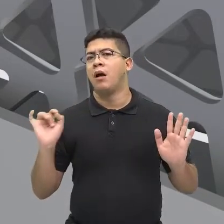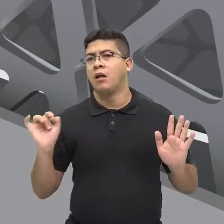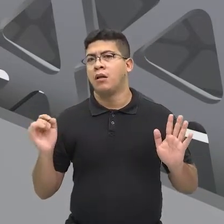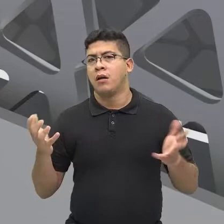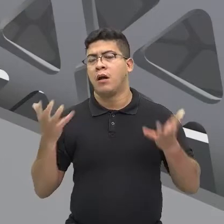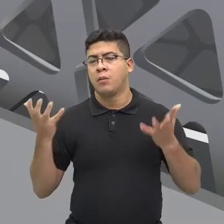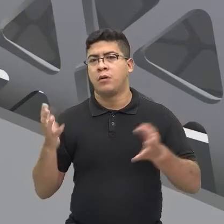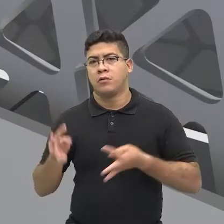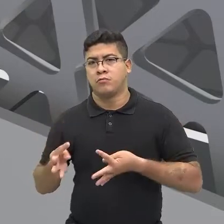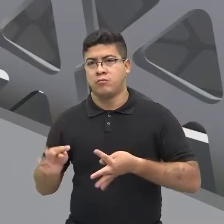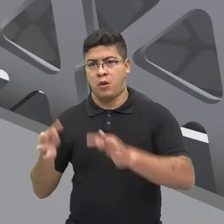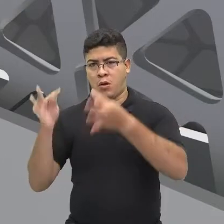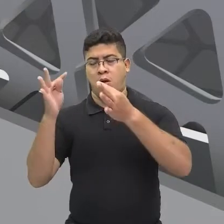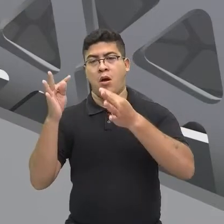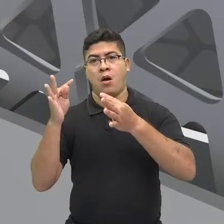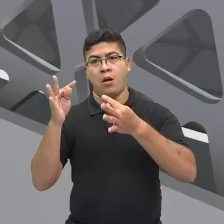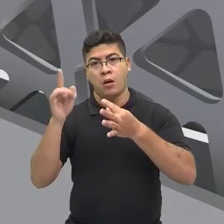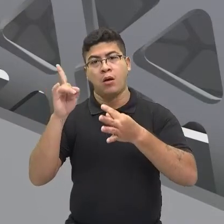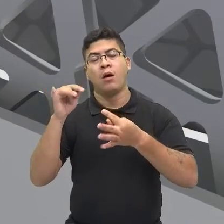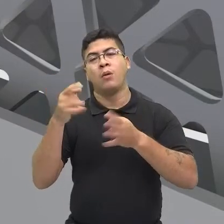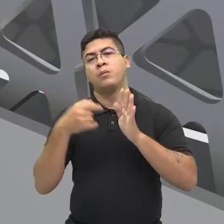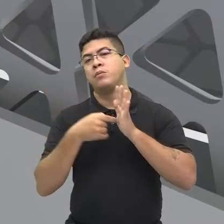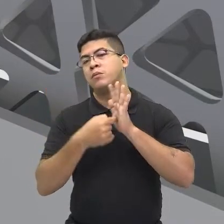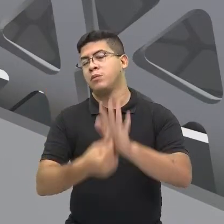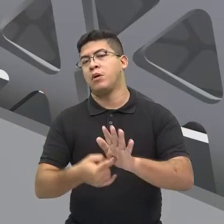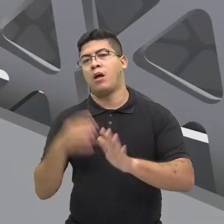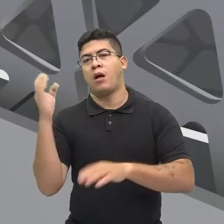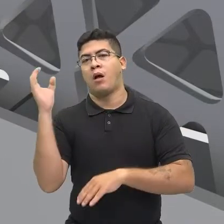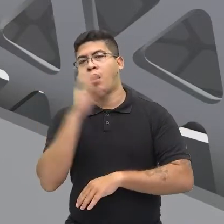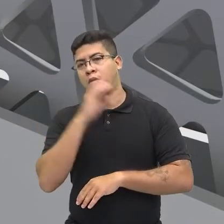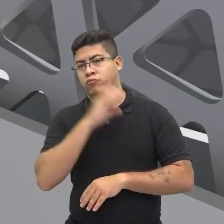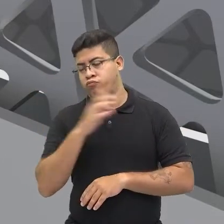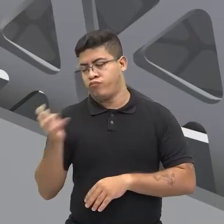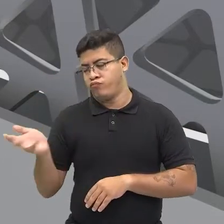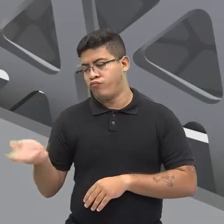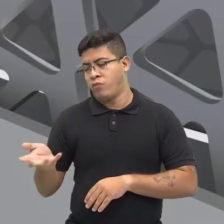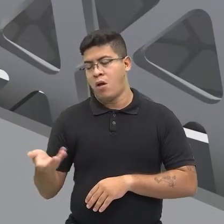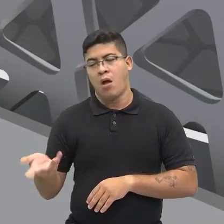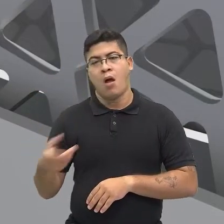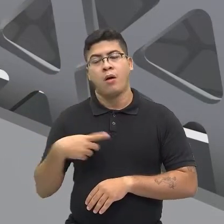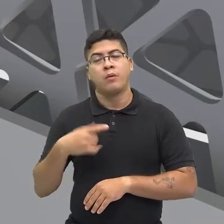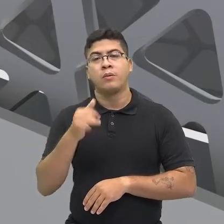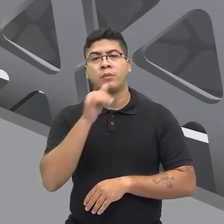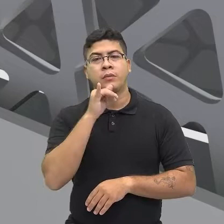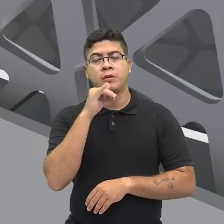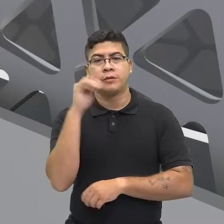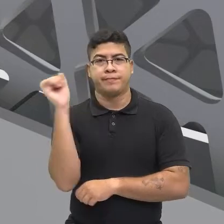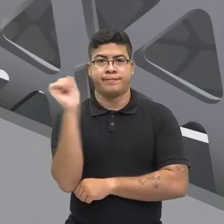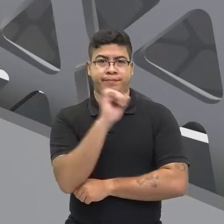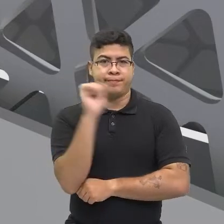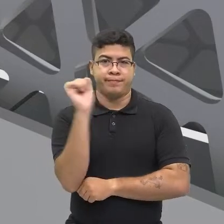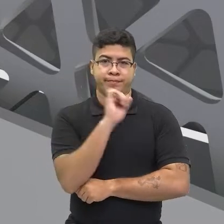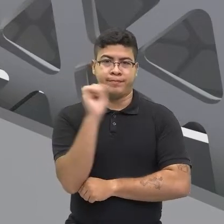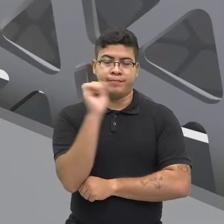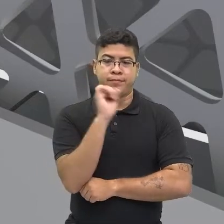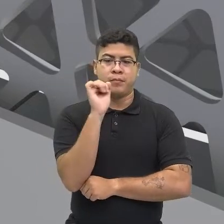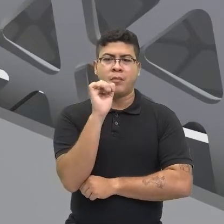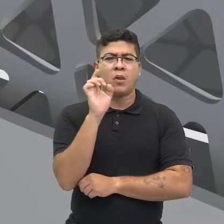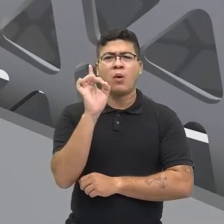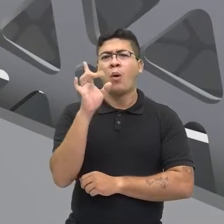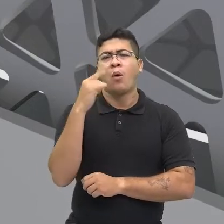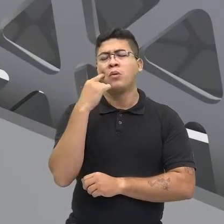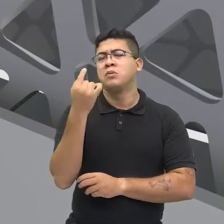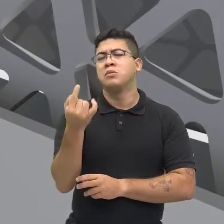tecnologia, né? Ele vai querer mostrar a velocidade do automóvel, por exemplo. Mas não interessa o automóvel,